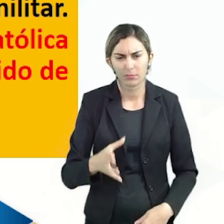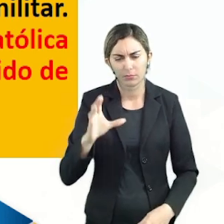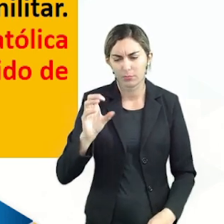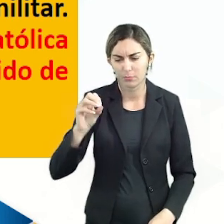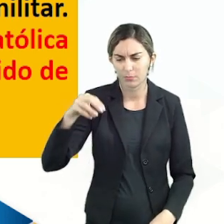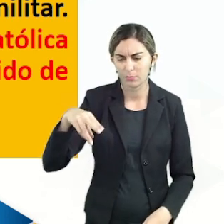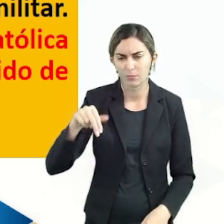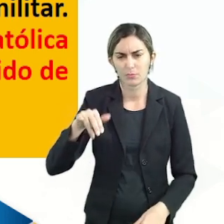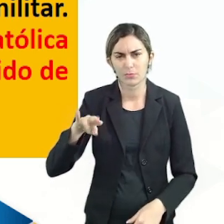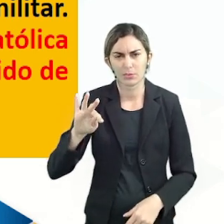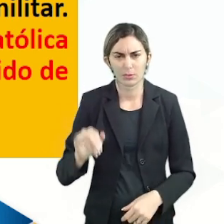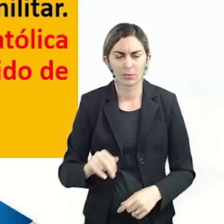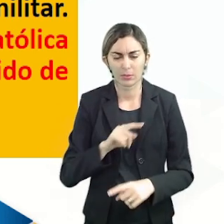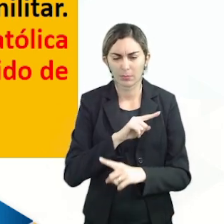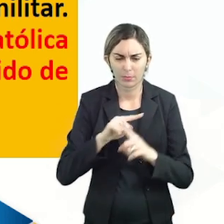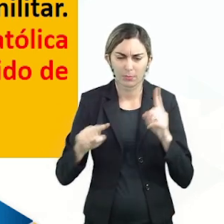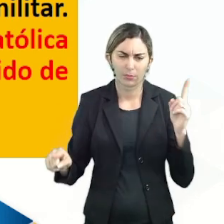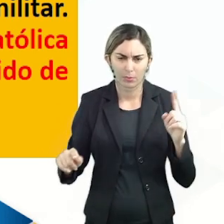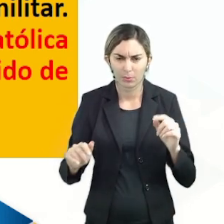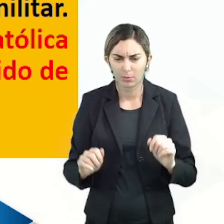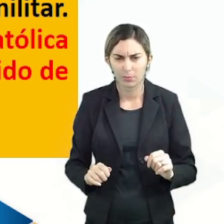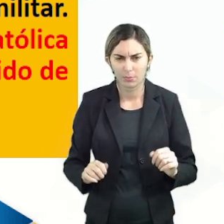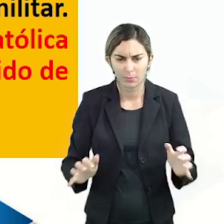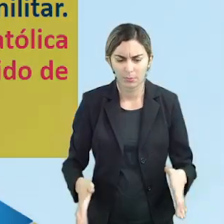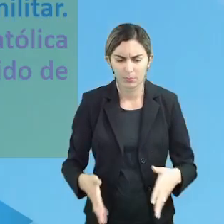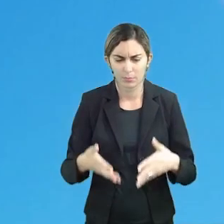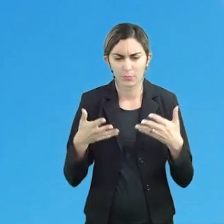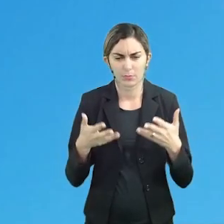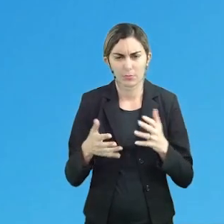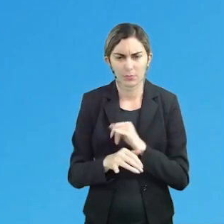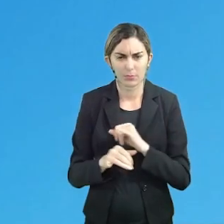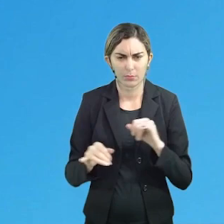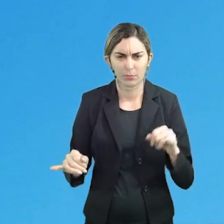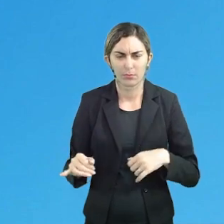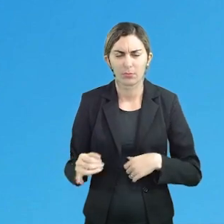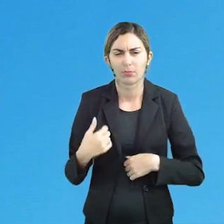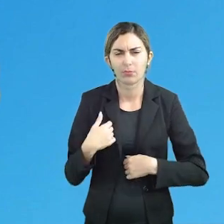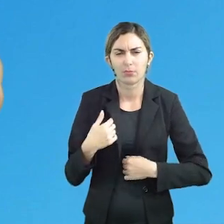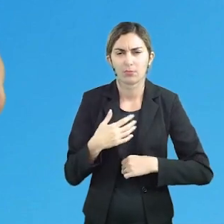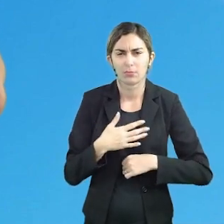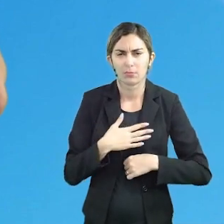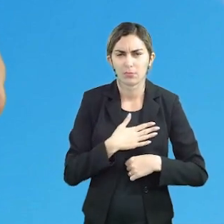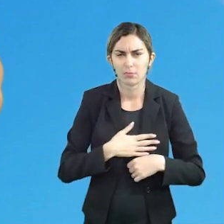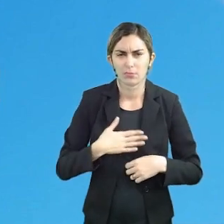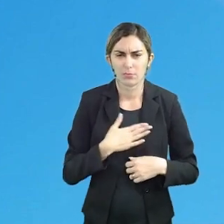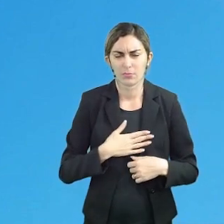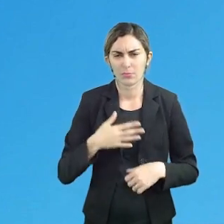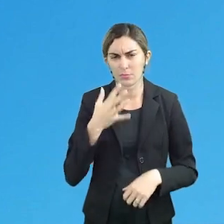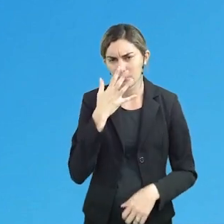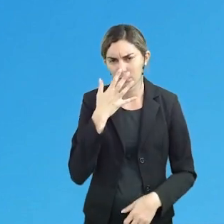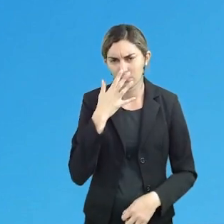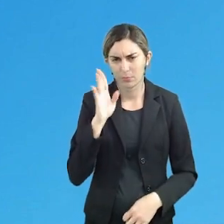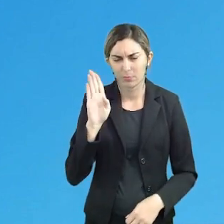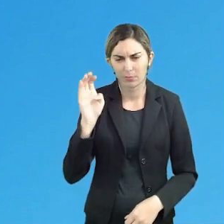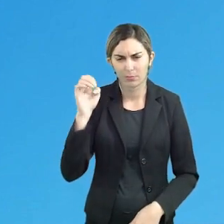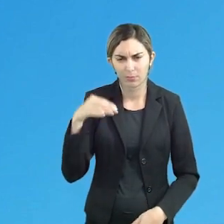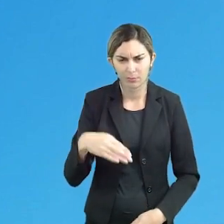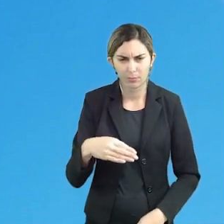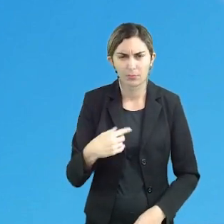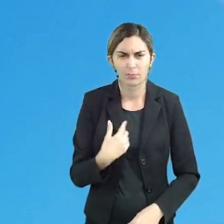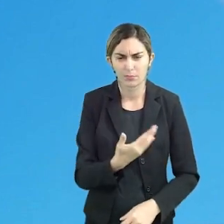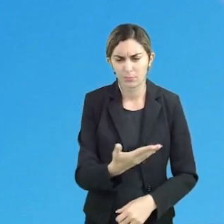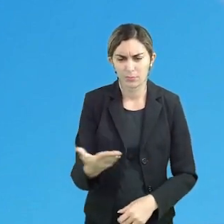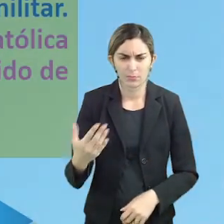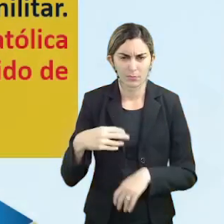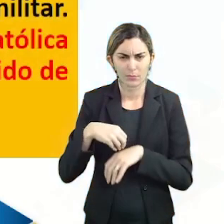comunista, sendo proibido de se manifestar publicamente. Gostaria que vocês observassem bem isso que está